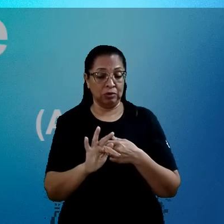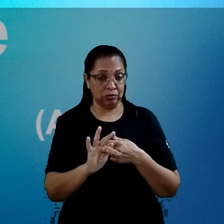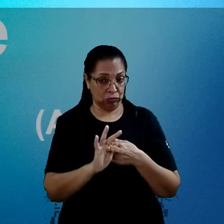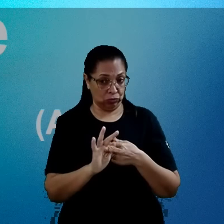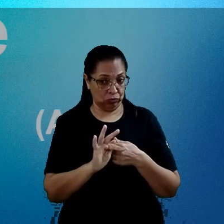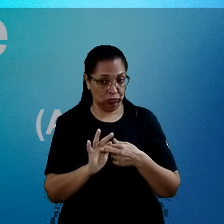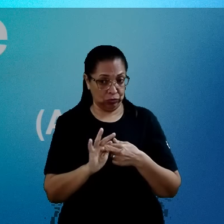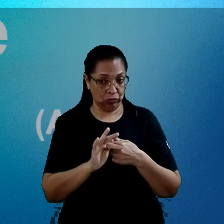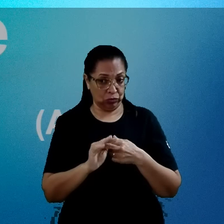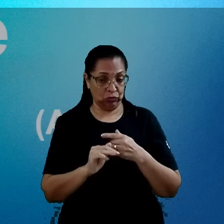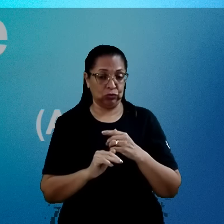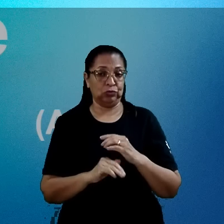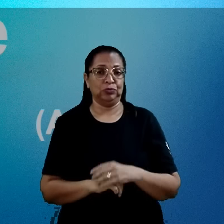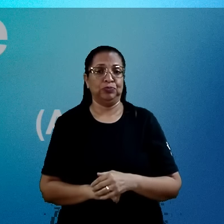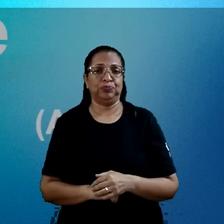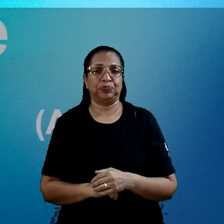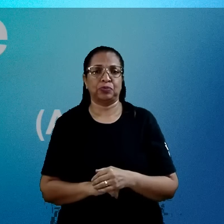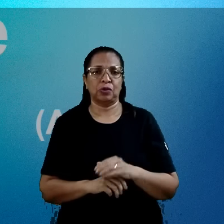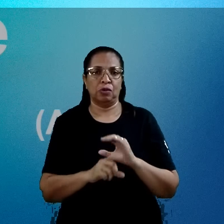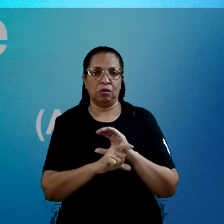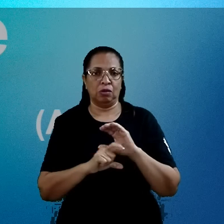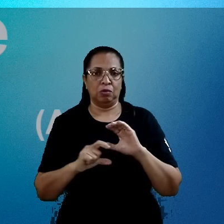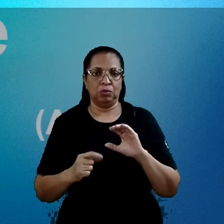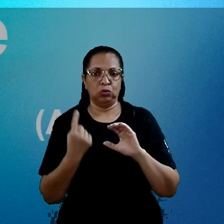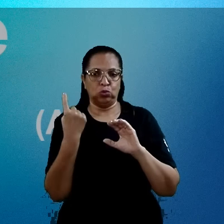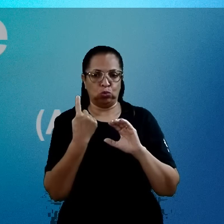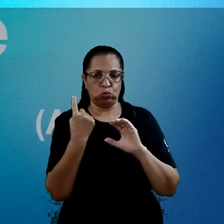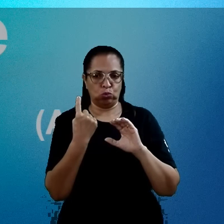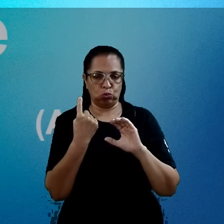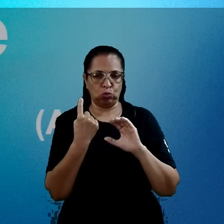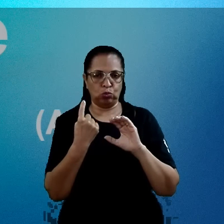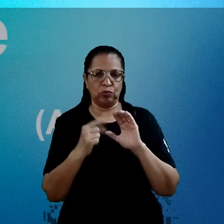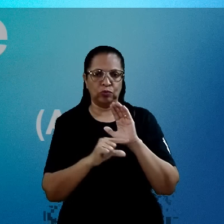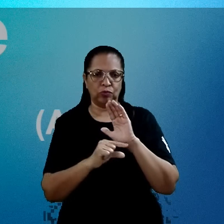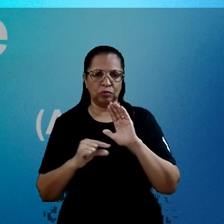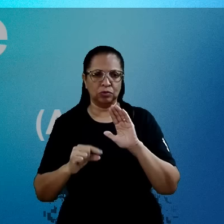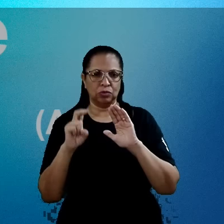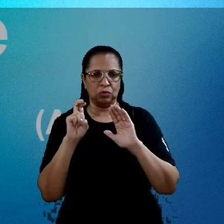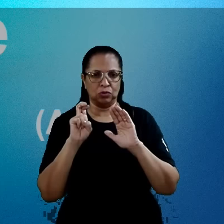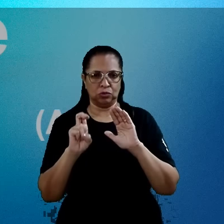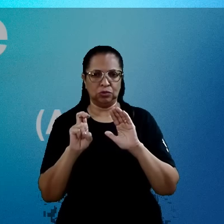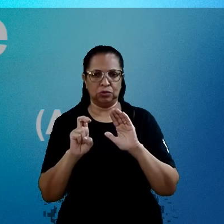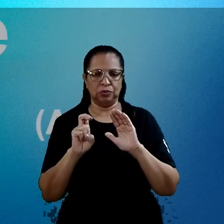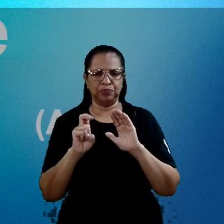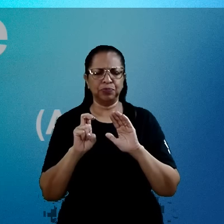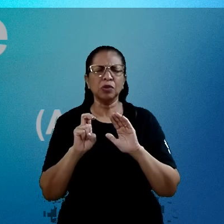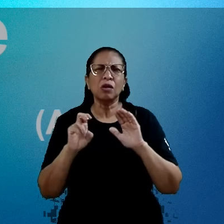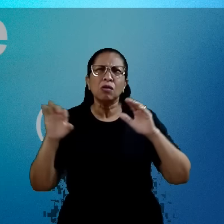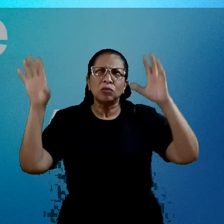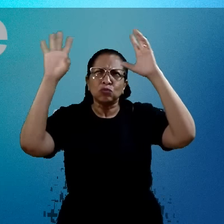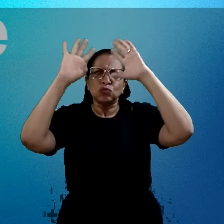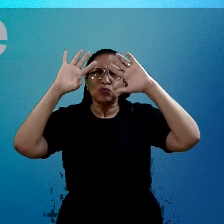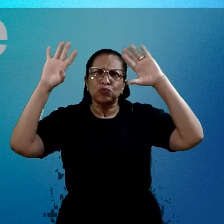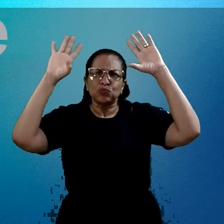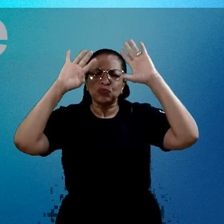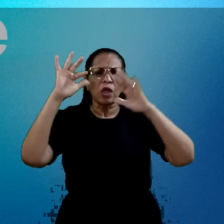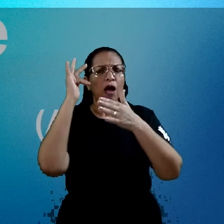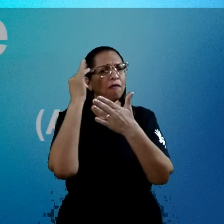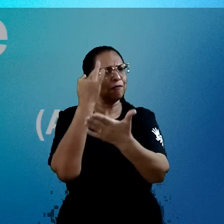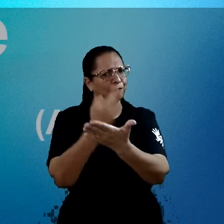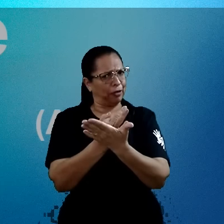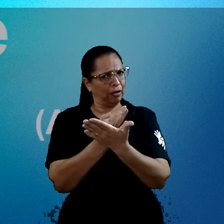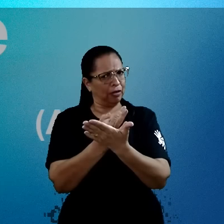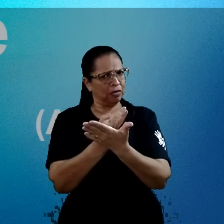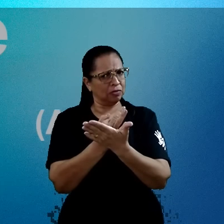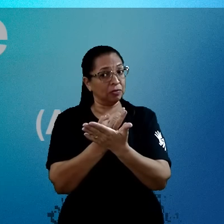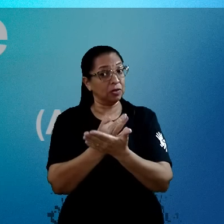diz assim trazendo a memória a fé não Fingida que em ti há a qual habitou